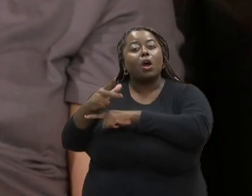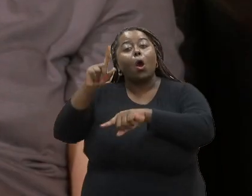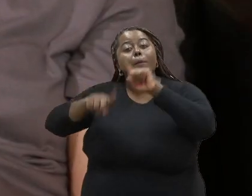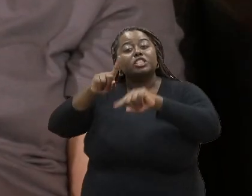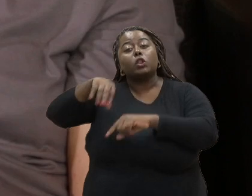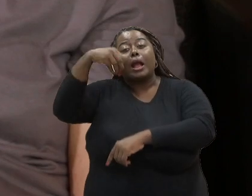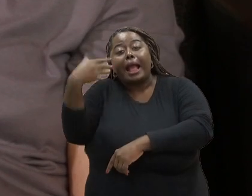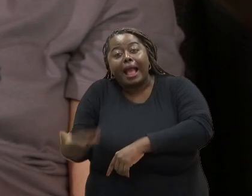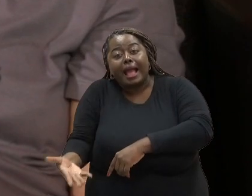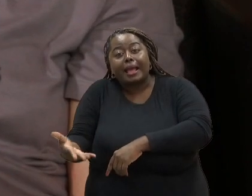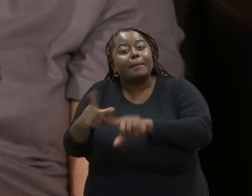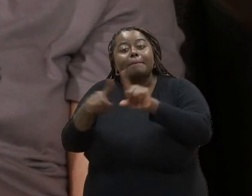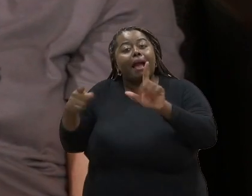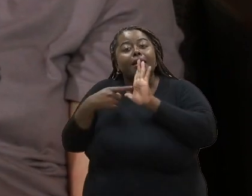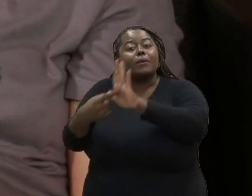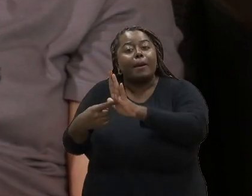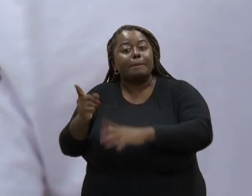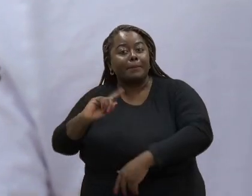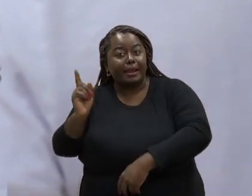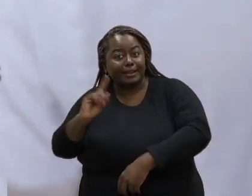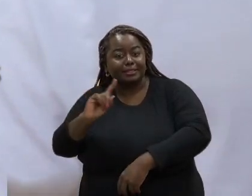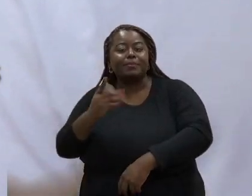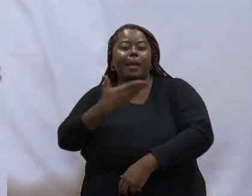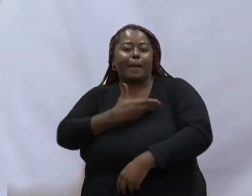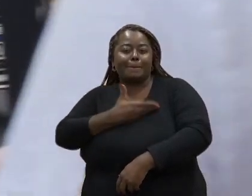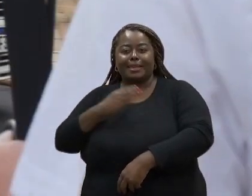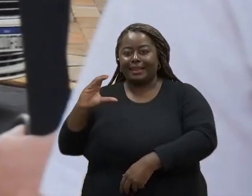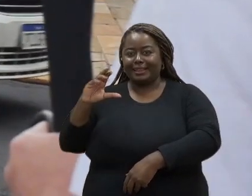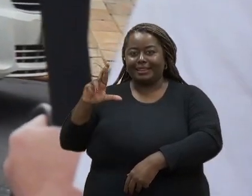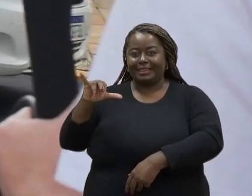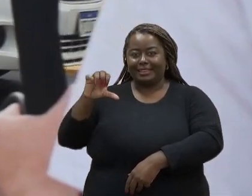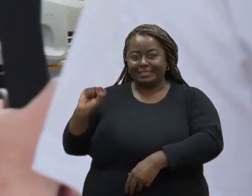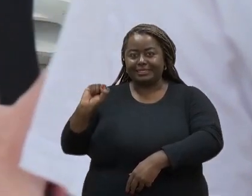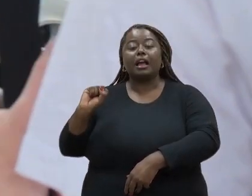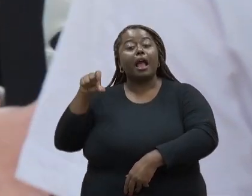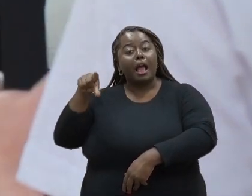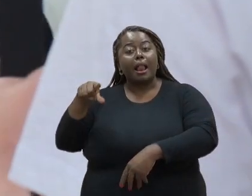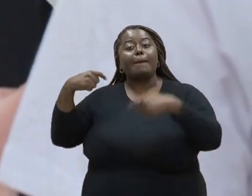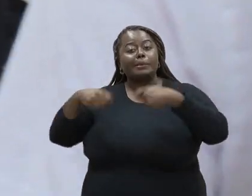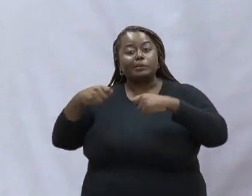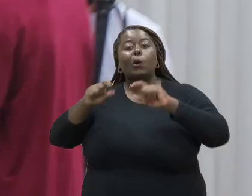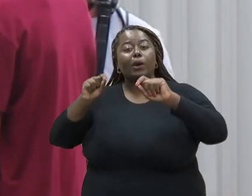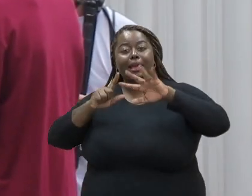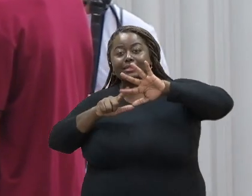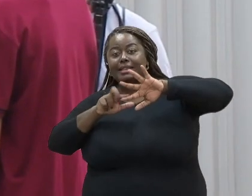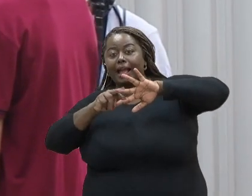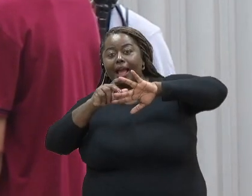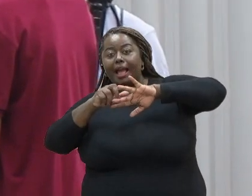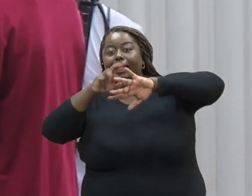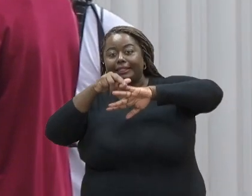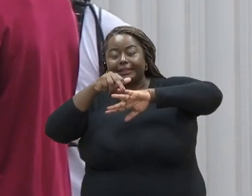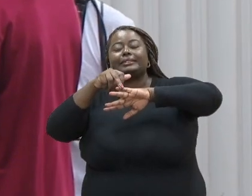Então, nós tivemos a companheira, a amiga Cris, e ela precisou subir numa escada.